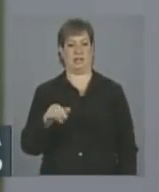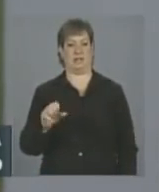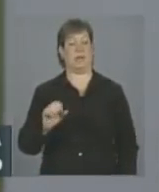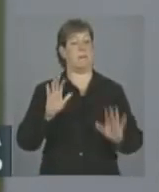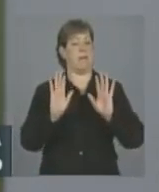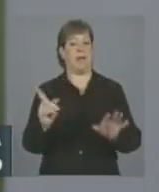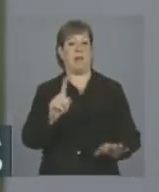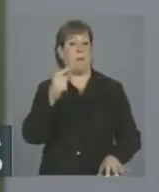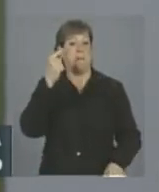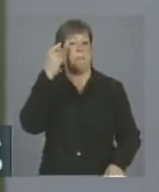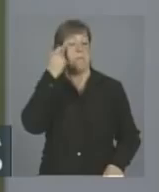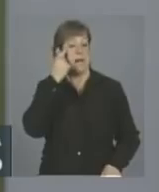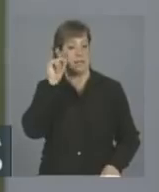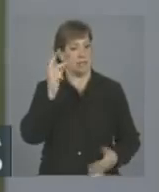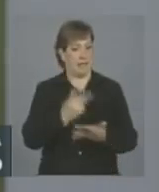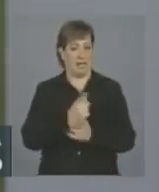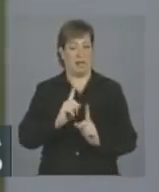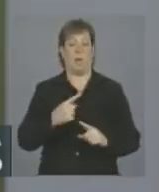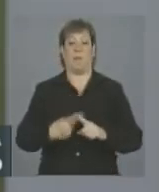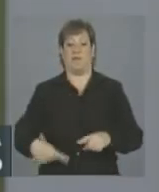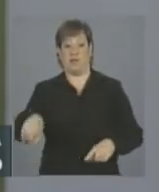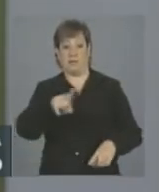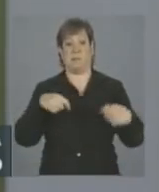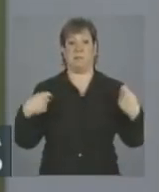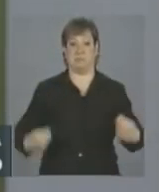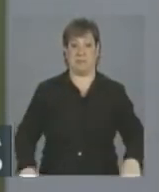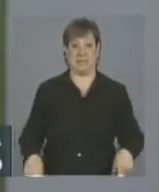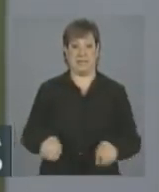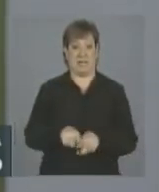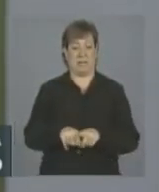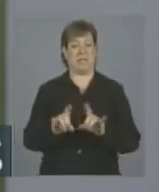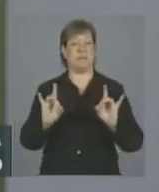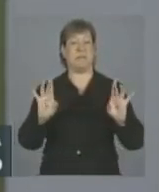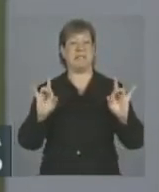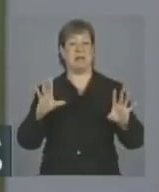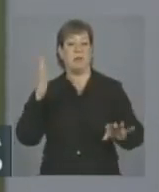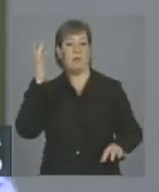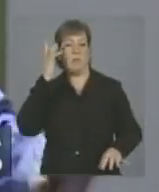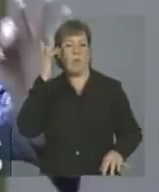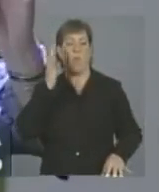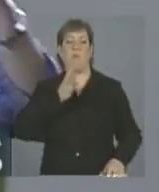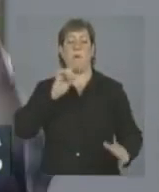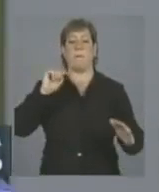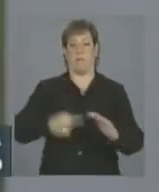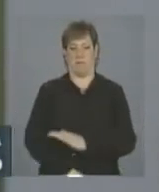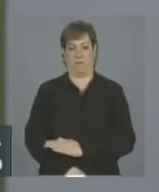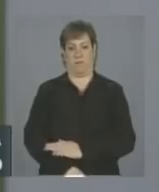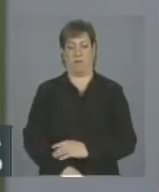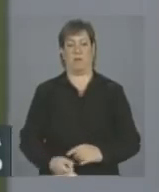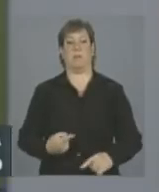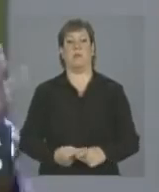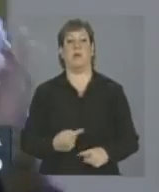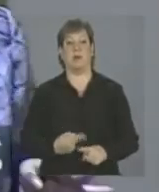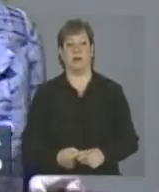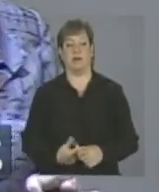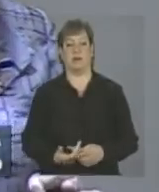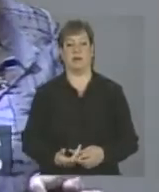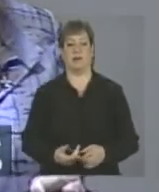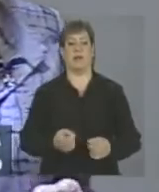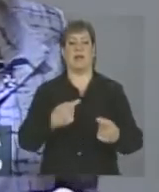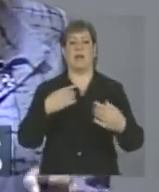iludam. Vocês têm de ser também especialistas. É impossível